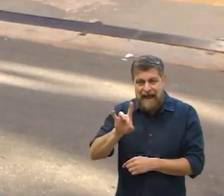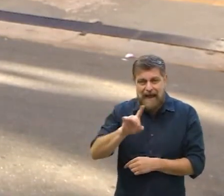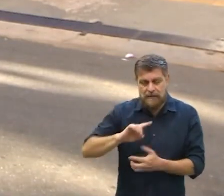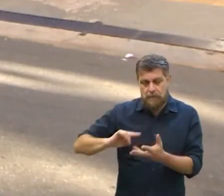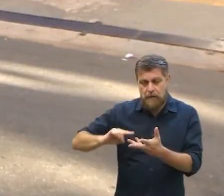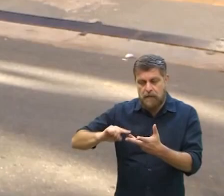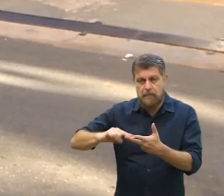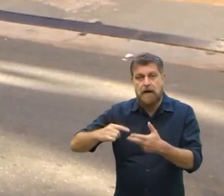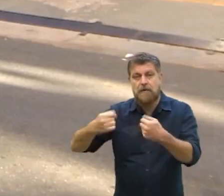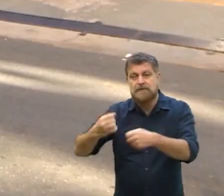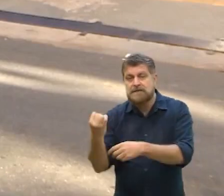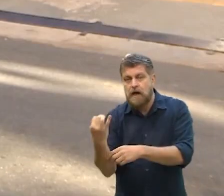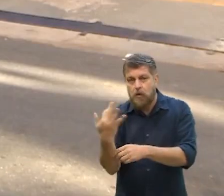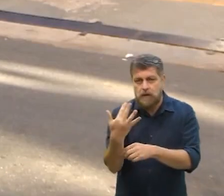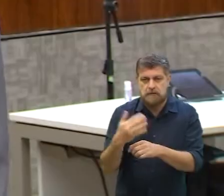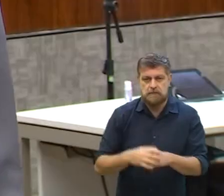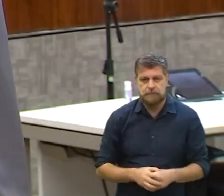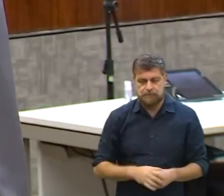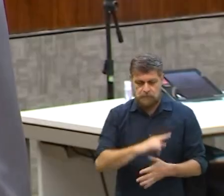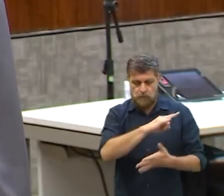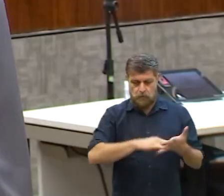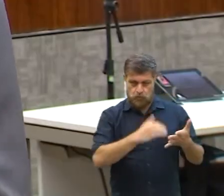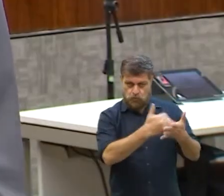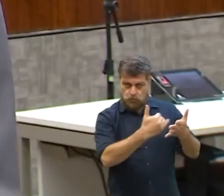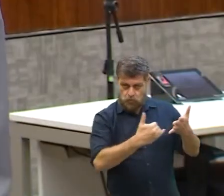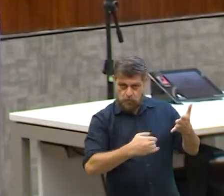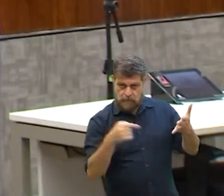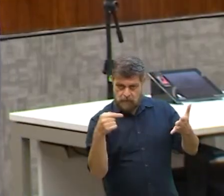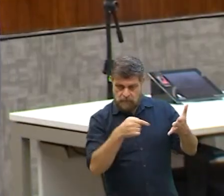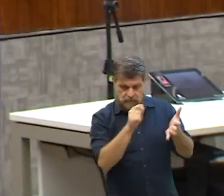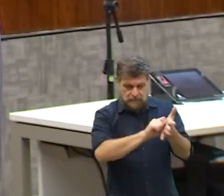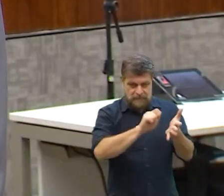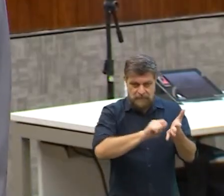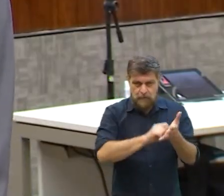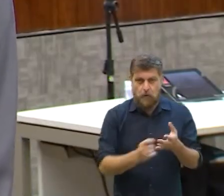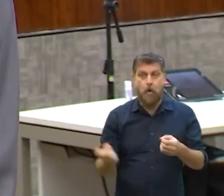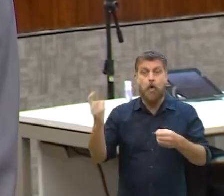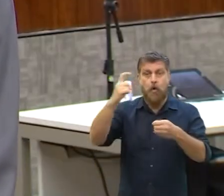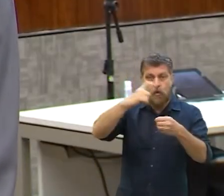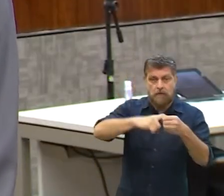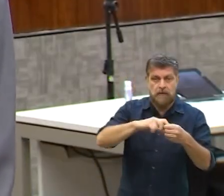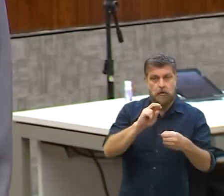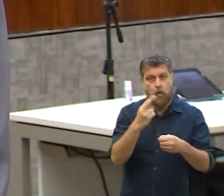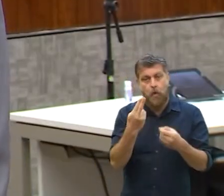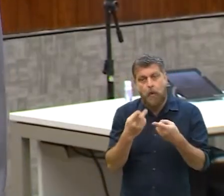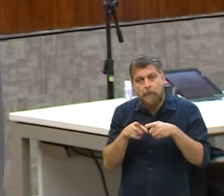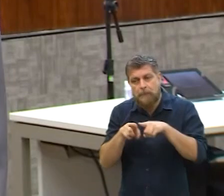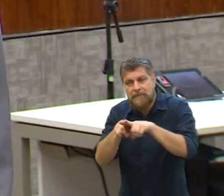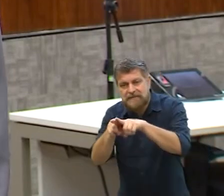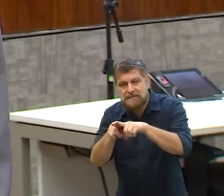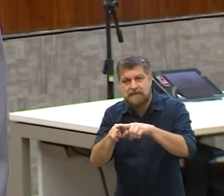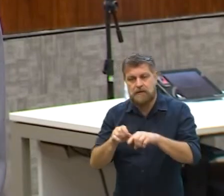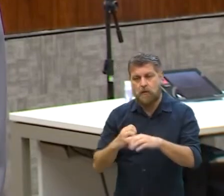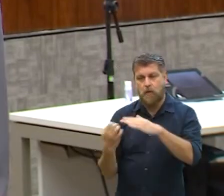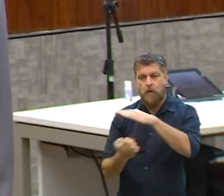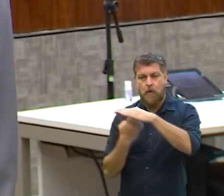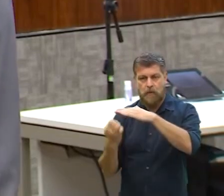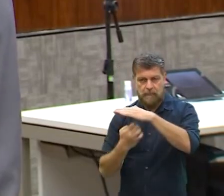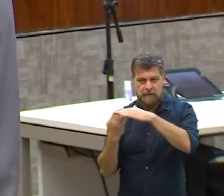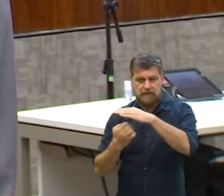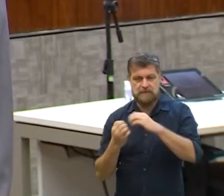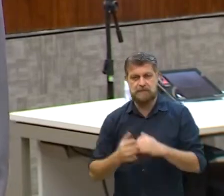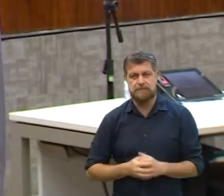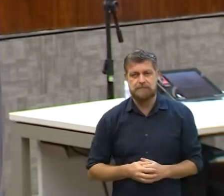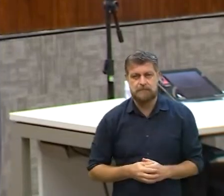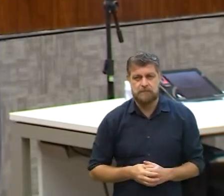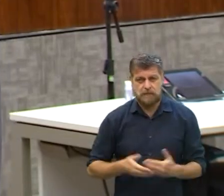à necessidade dos beneficiários. No documento, ele diz ainda que é possível firmar convênios ou parcerias com outras